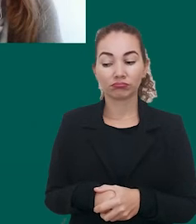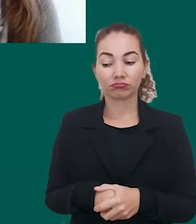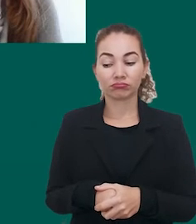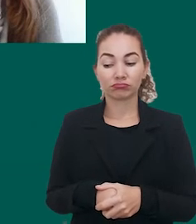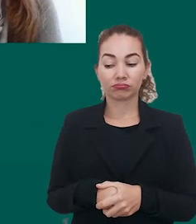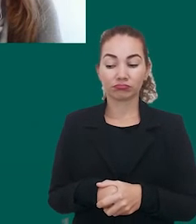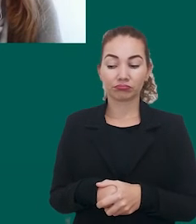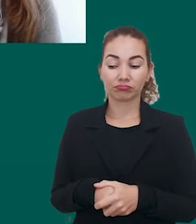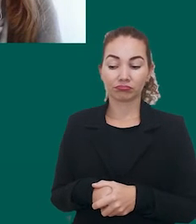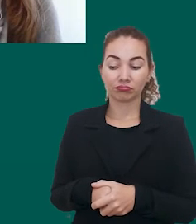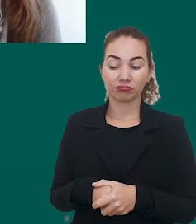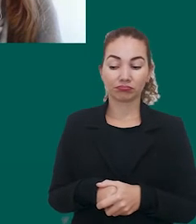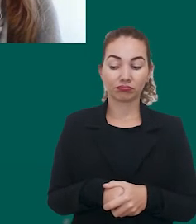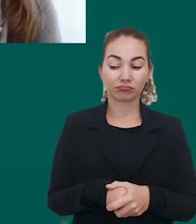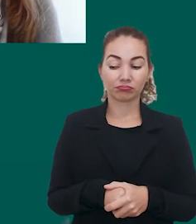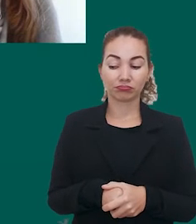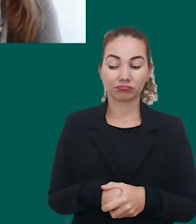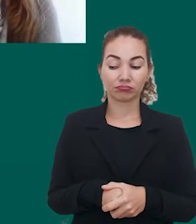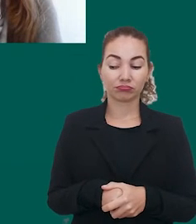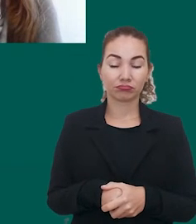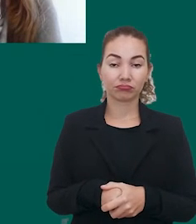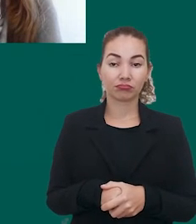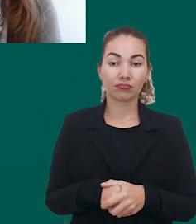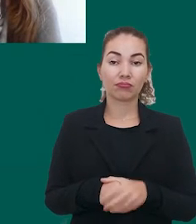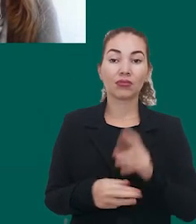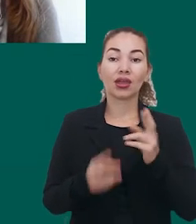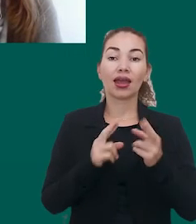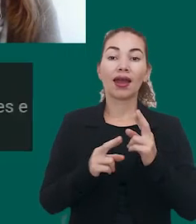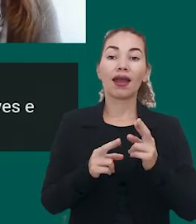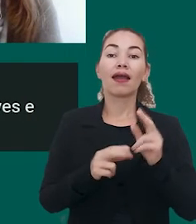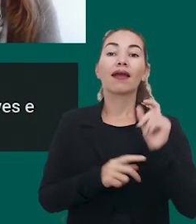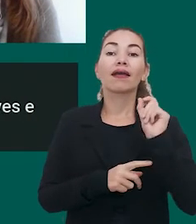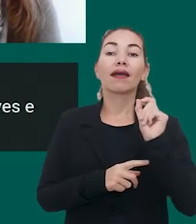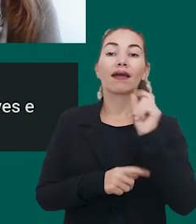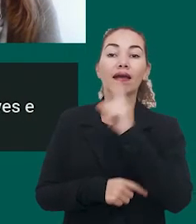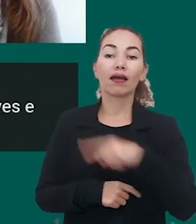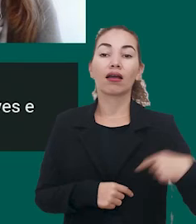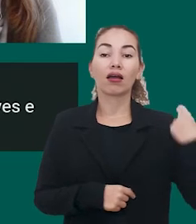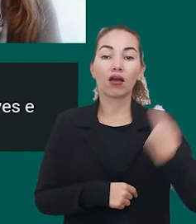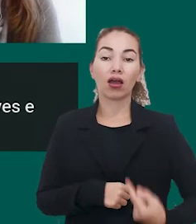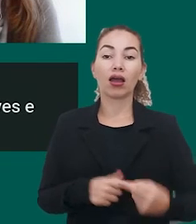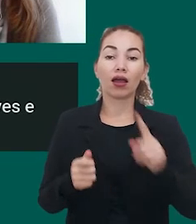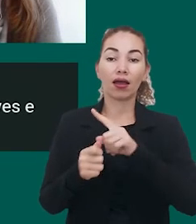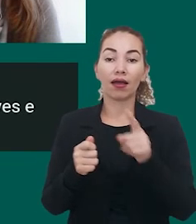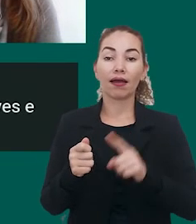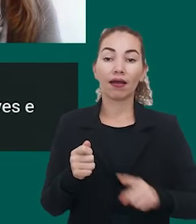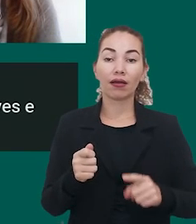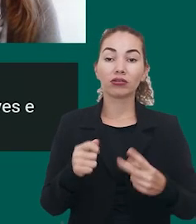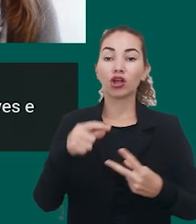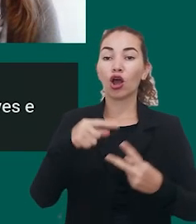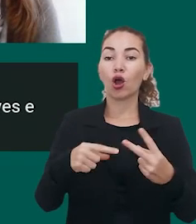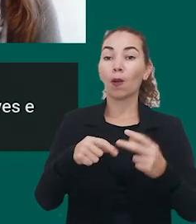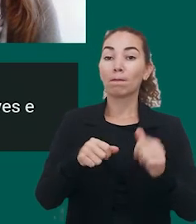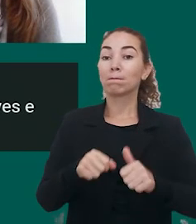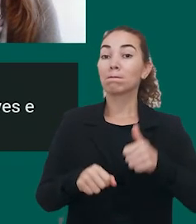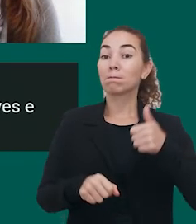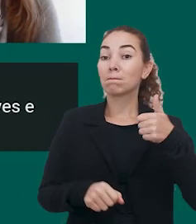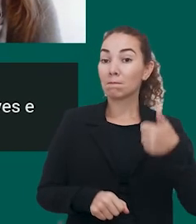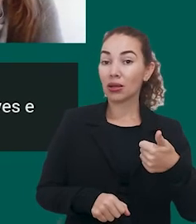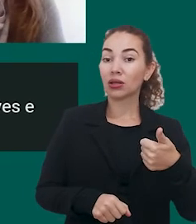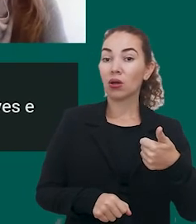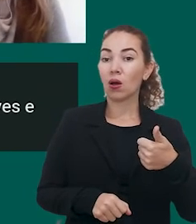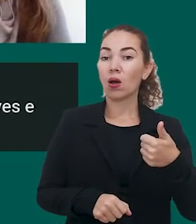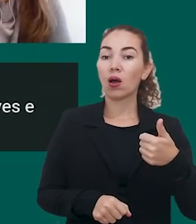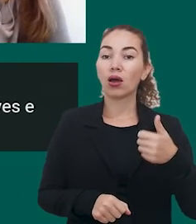Cadê? Onde é que eu estou aqui? Pulei. Em relação à Coronavac e a vacina de Oxford, qual apresentou a maior eficácia em